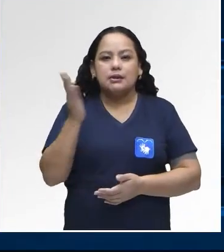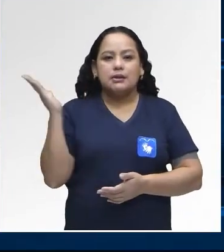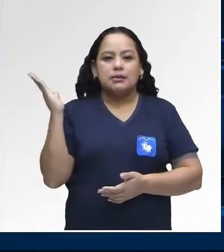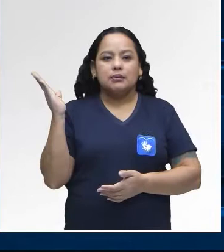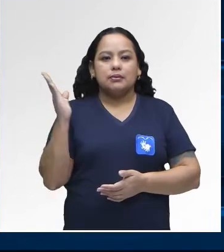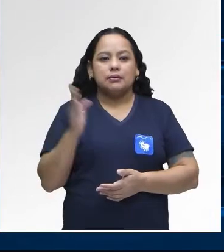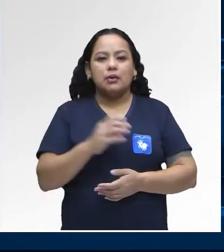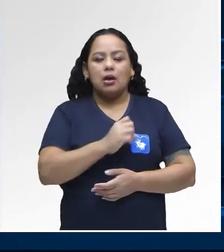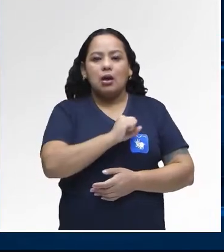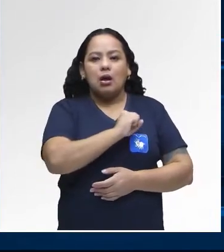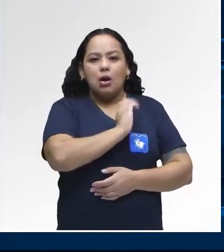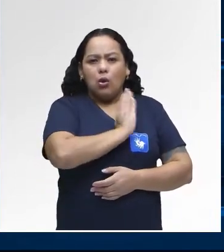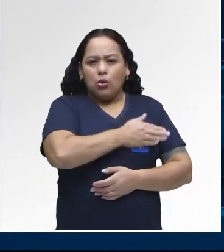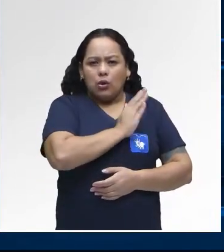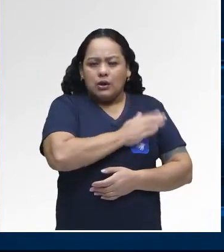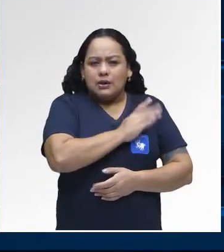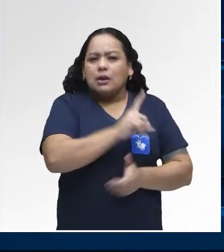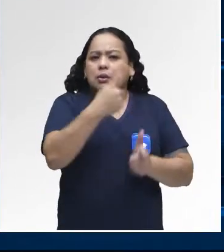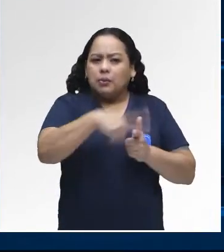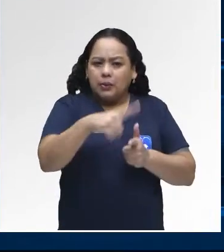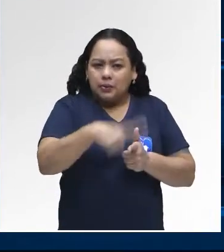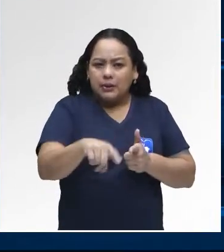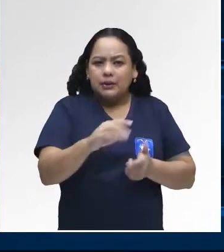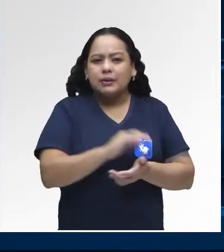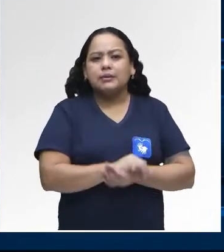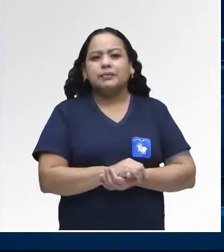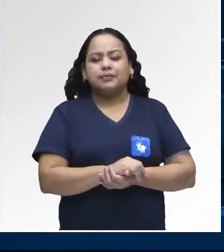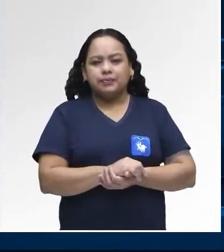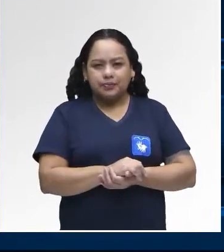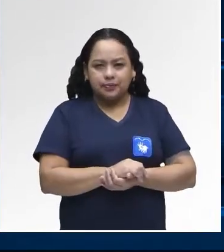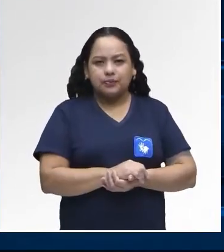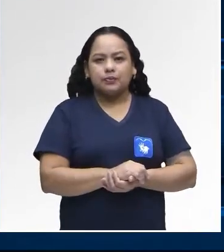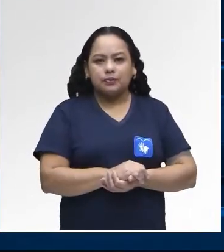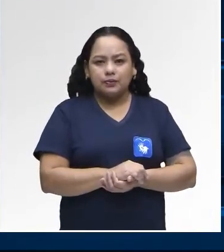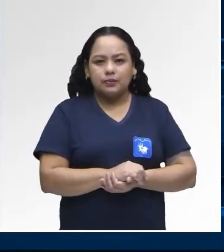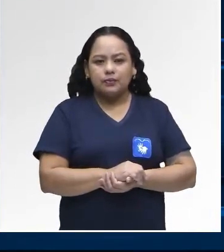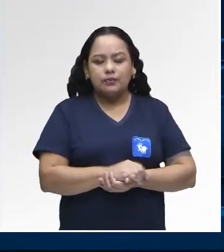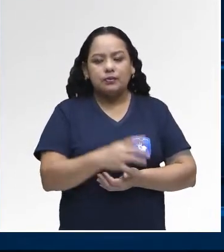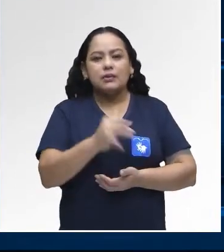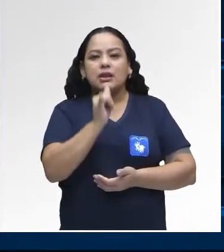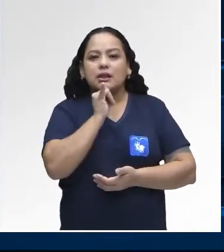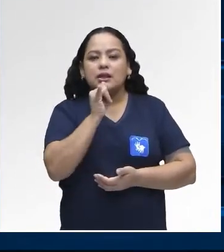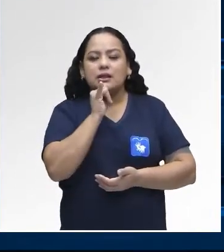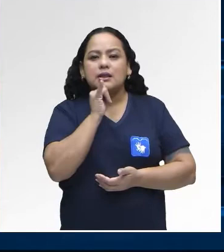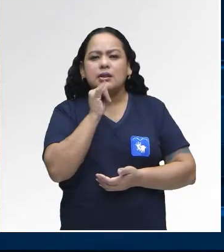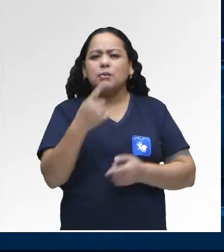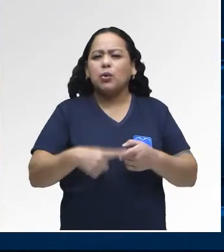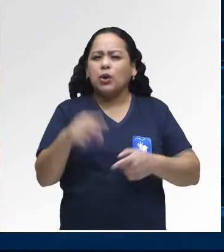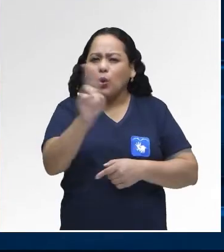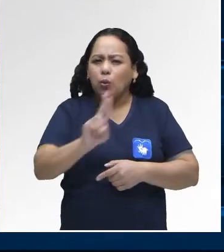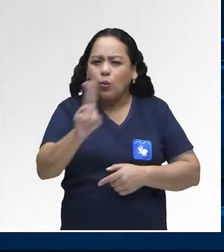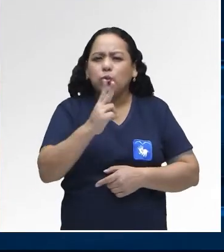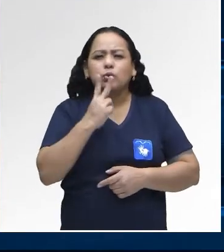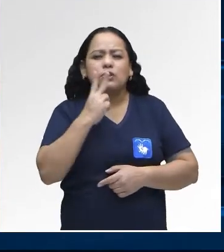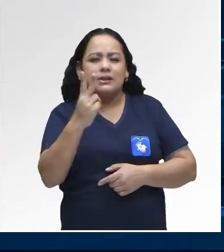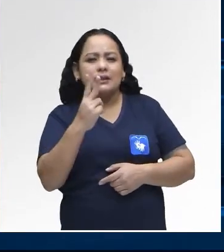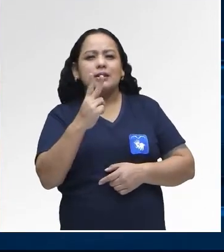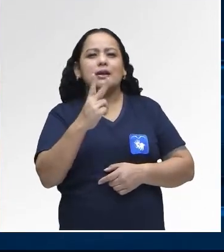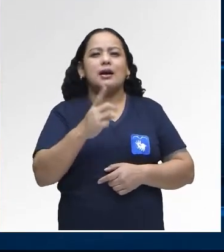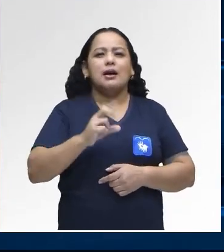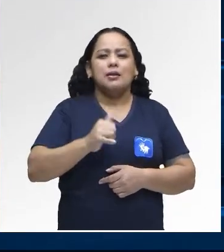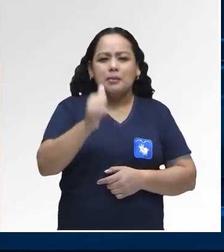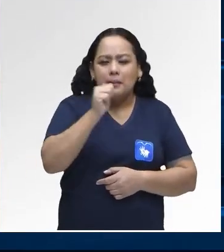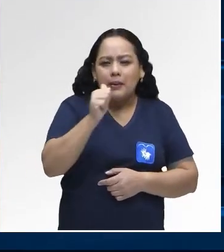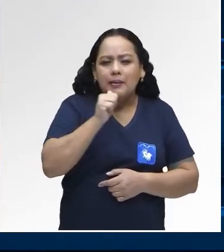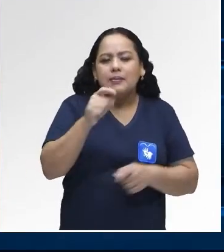ataque cardíaco, né? Problemas no coração, são exemplos de excesso, pode ocorrer por excesso